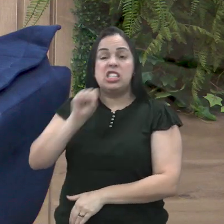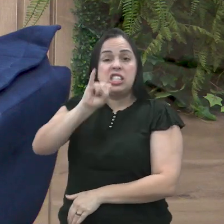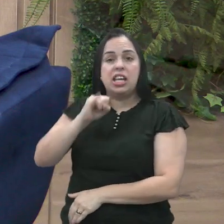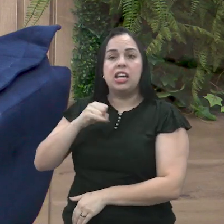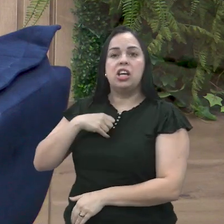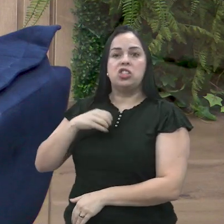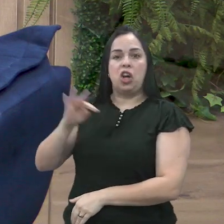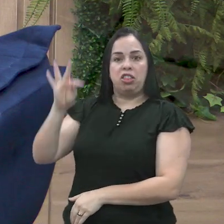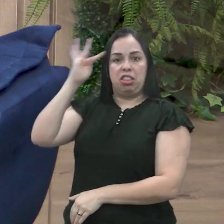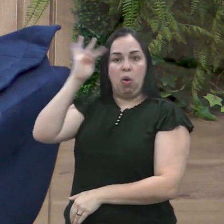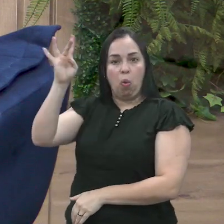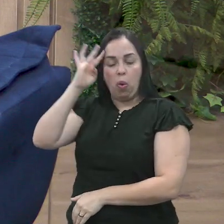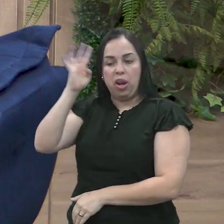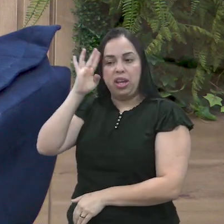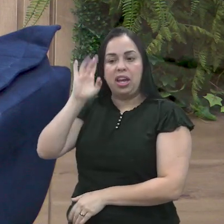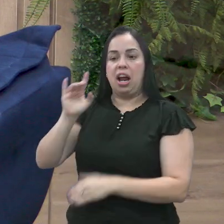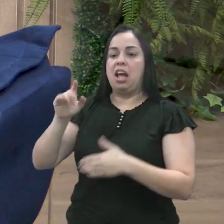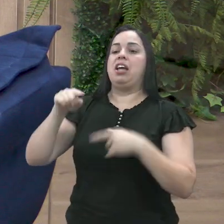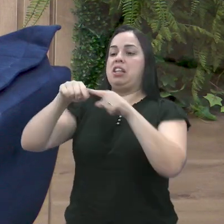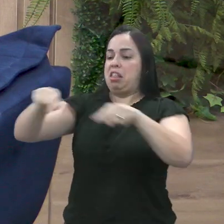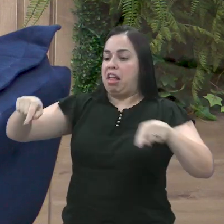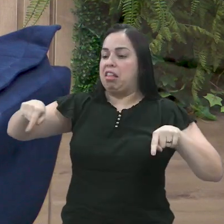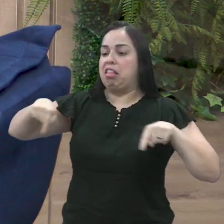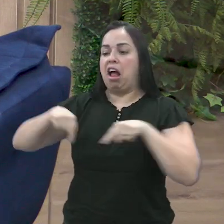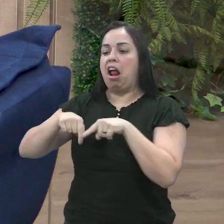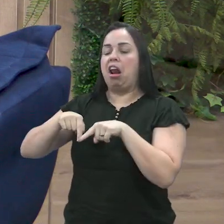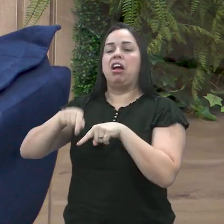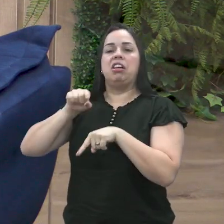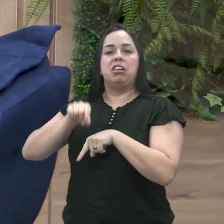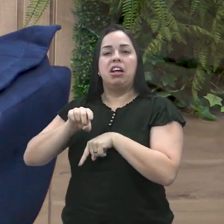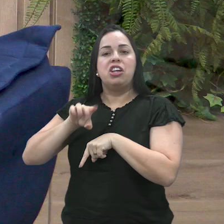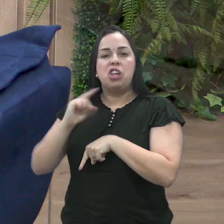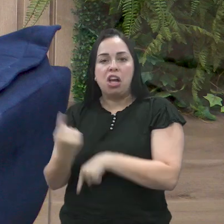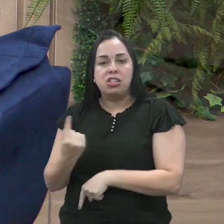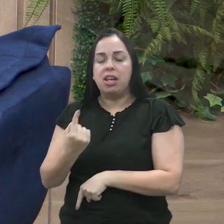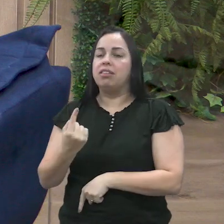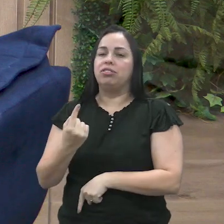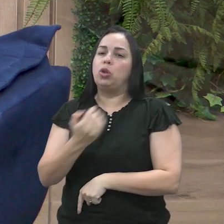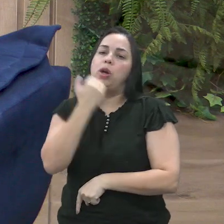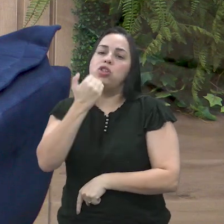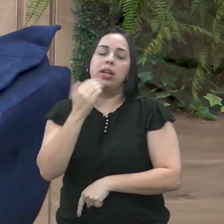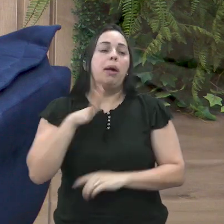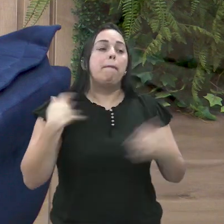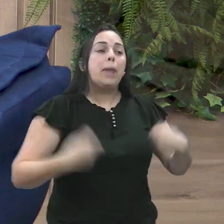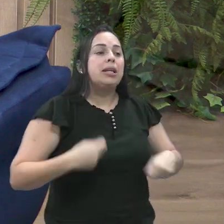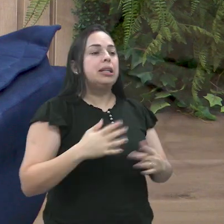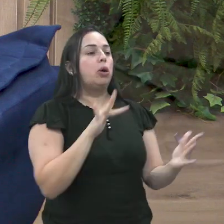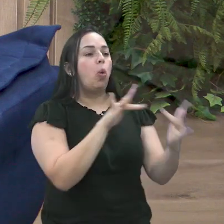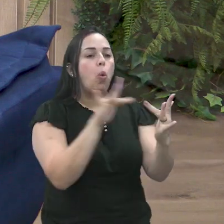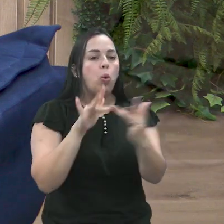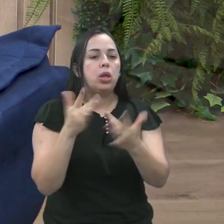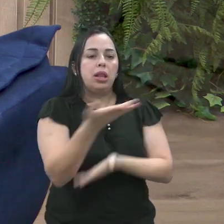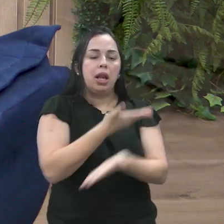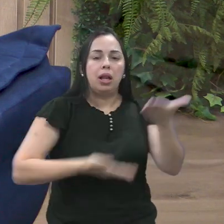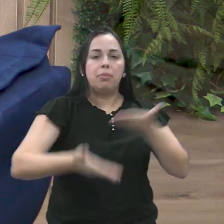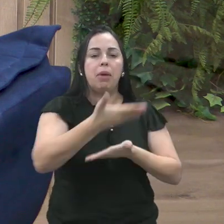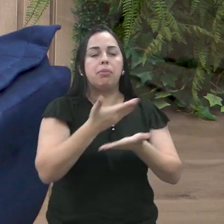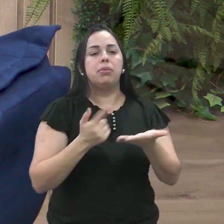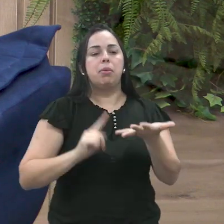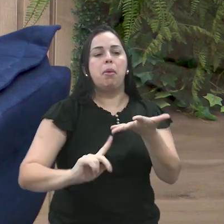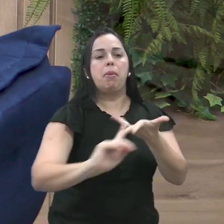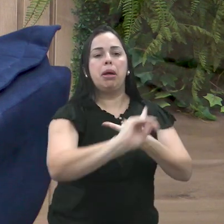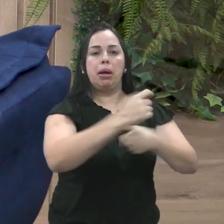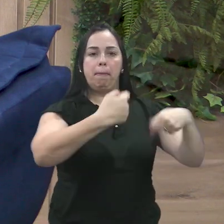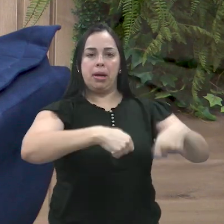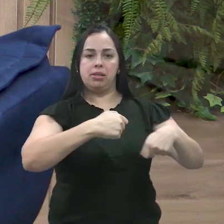se você ficar só trancado dentro do seu gabinete. Então é escutar as pessoas, andar bastante pela cidade e acolher esses pedidos e essas